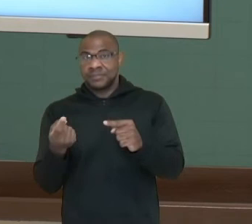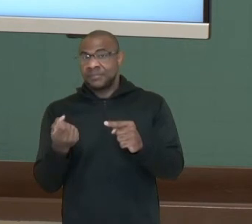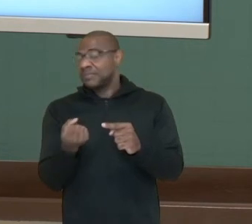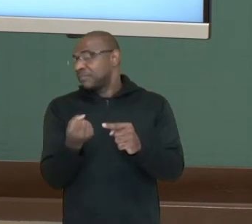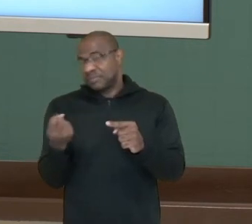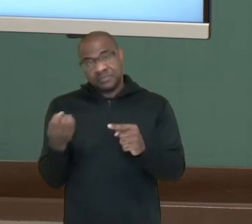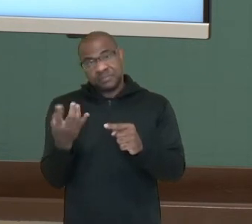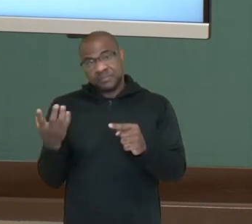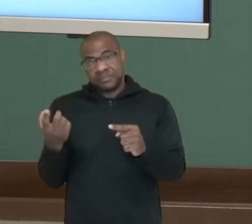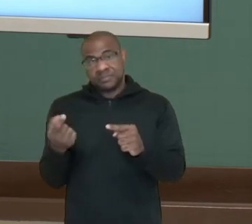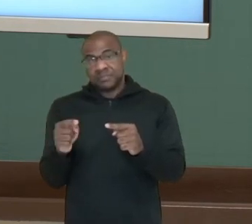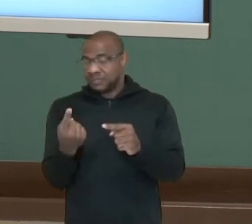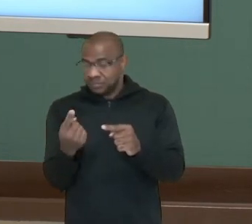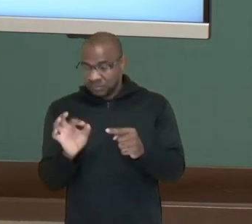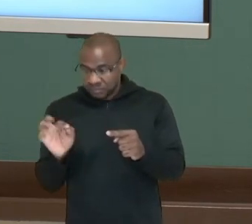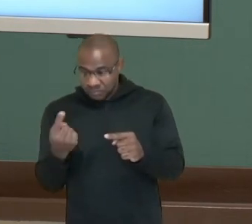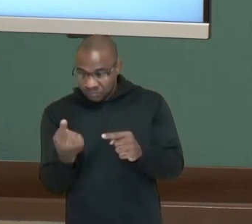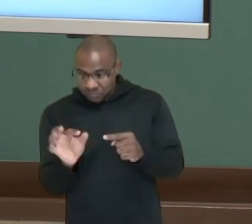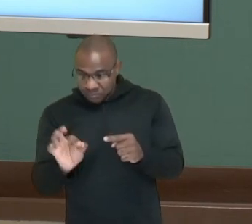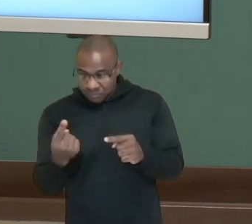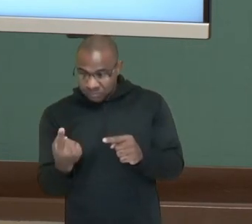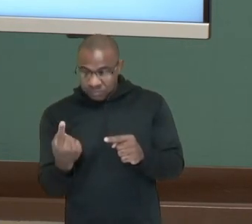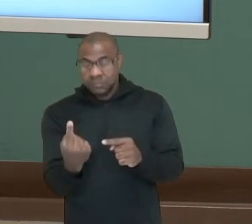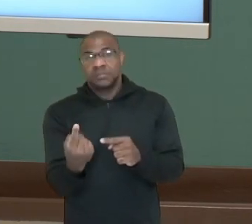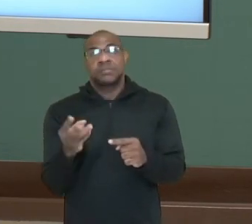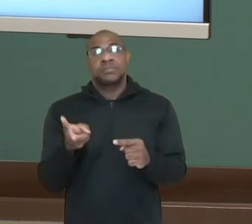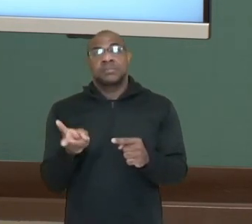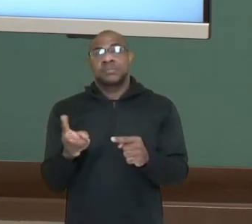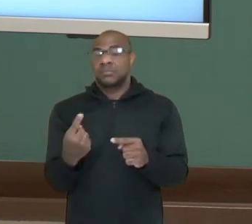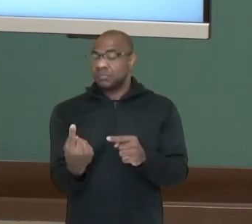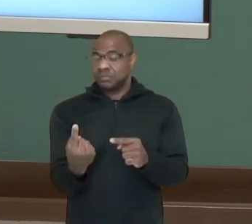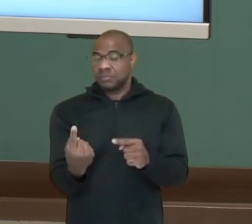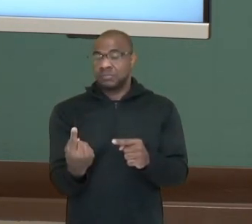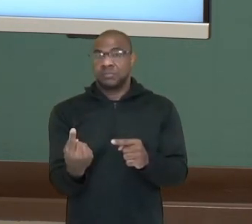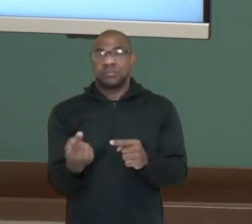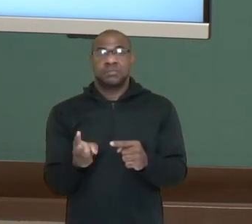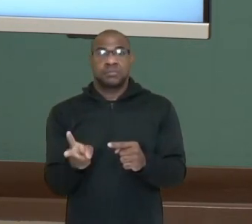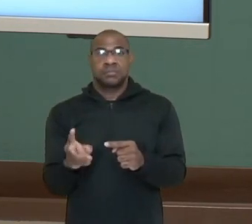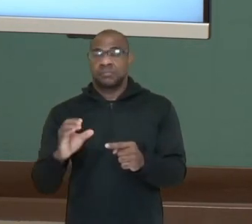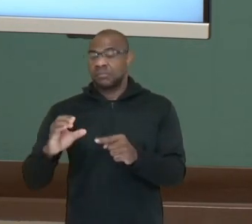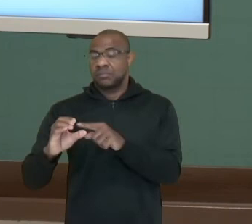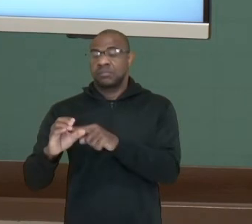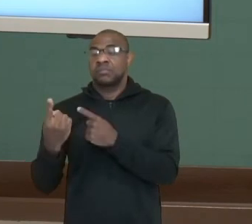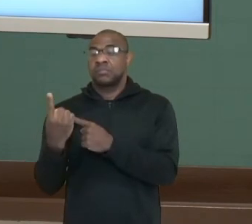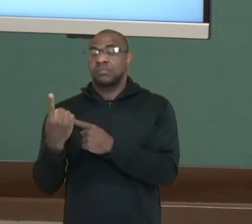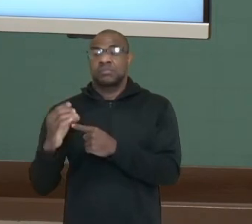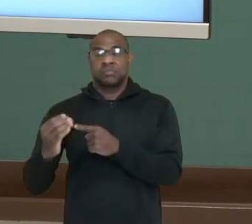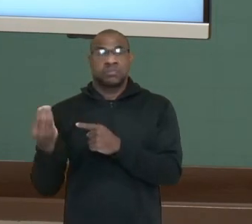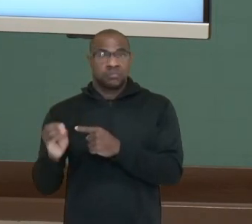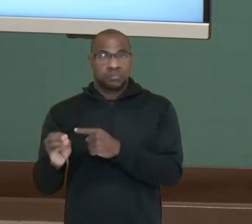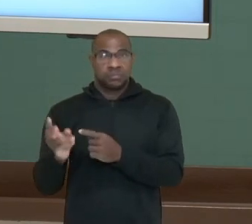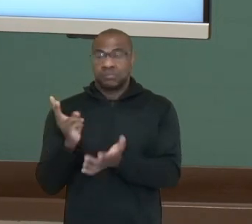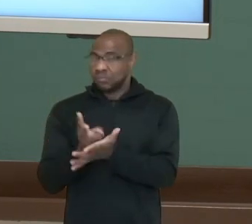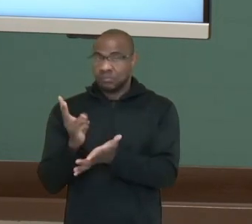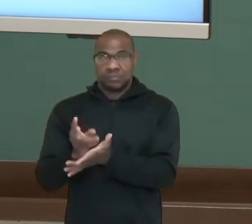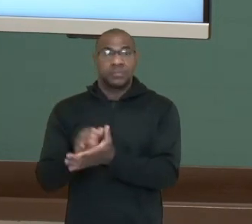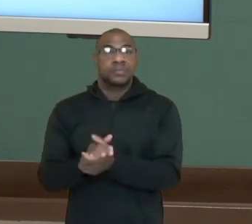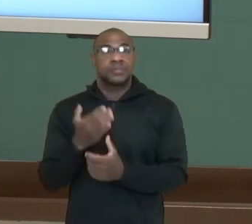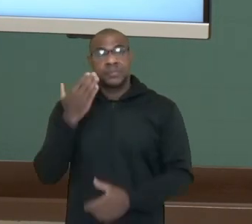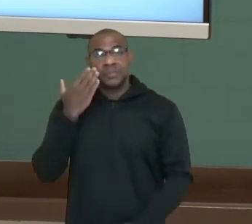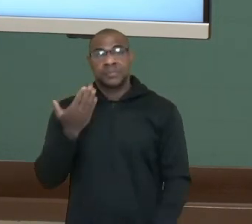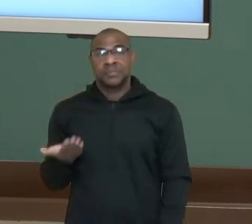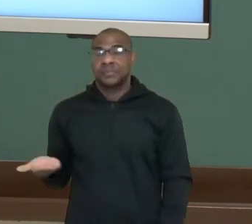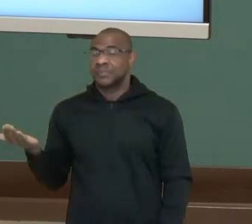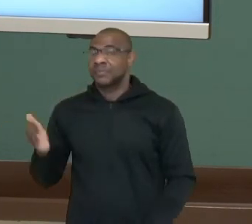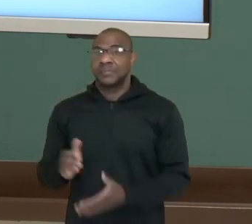tem? Se eu não tenho nenhum númerozinho, quer dizer que é uma vez só, é uma vez que aparece o C, tá bom? Então, 1,65 menos